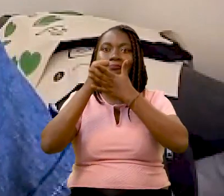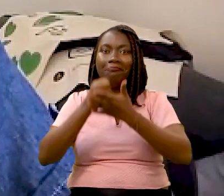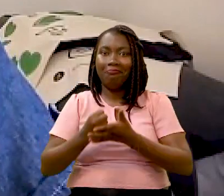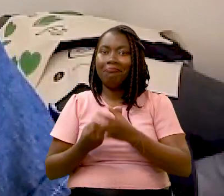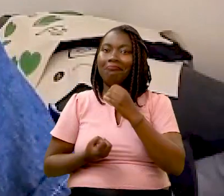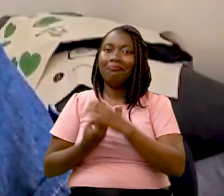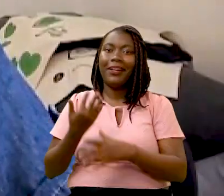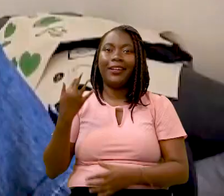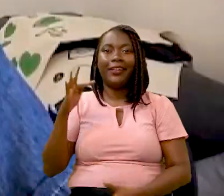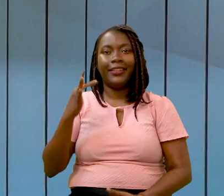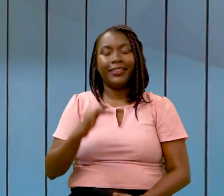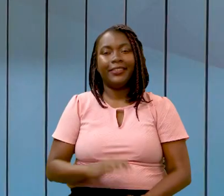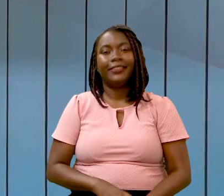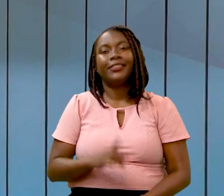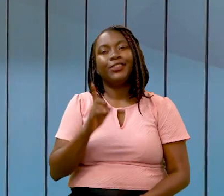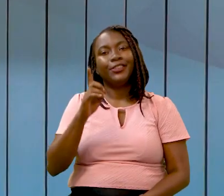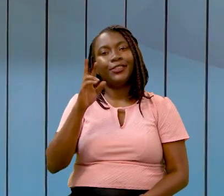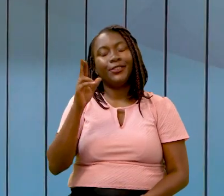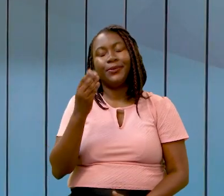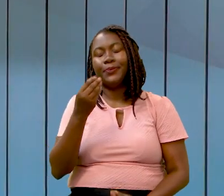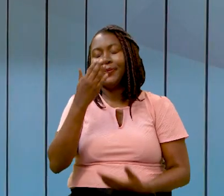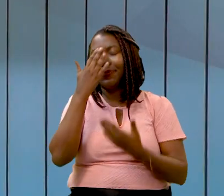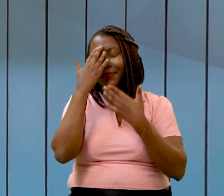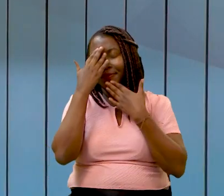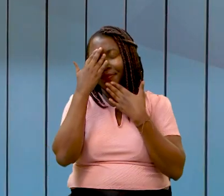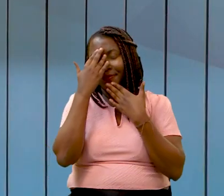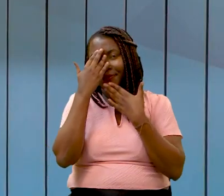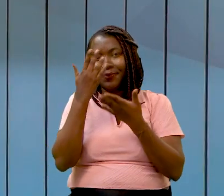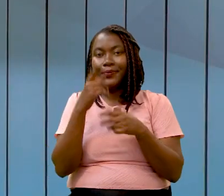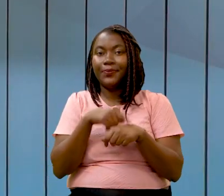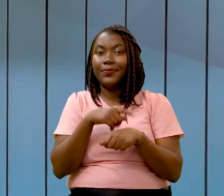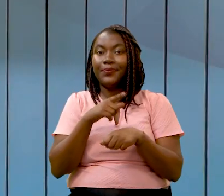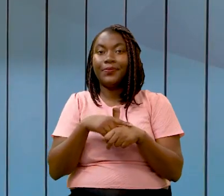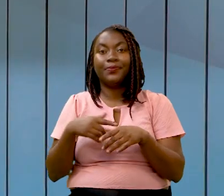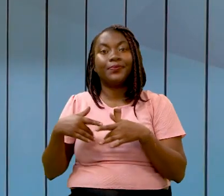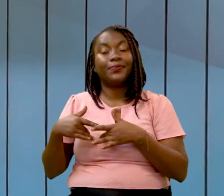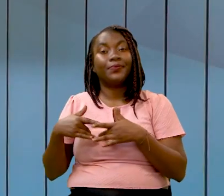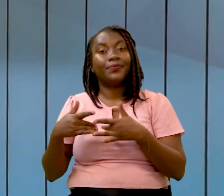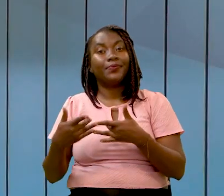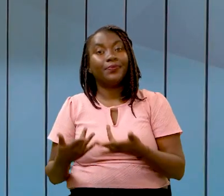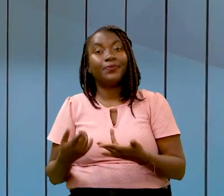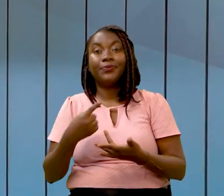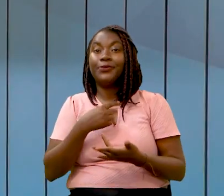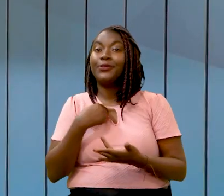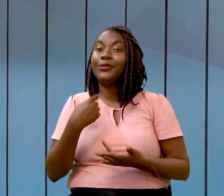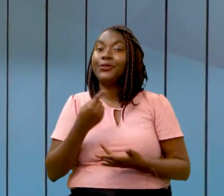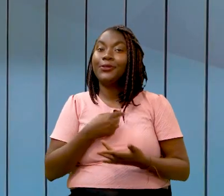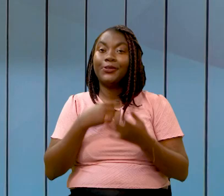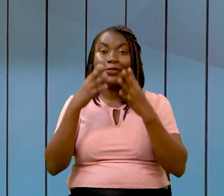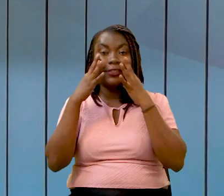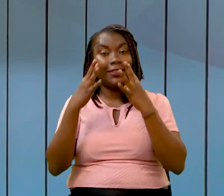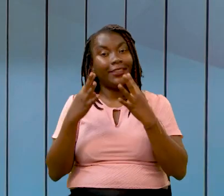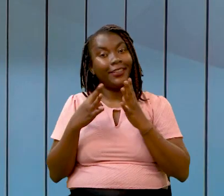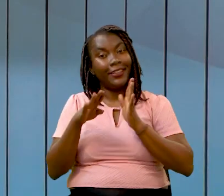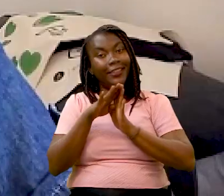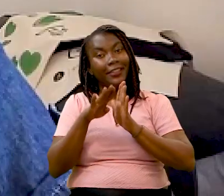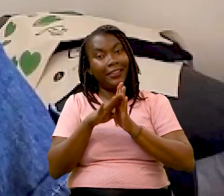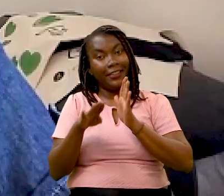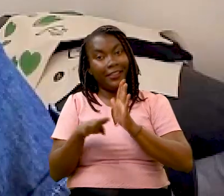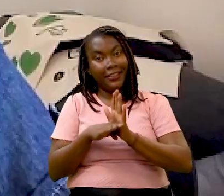acaba aparecendo. Doutora Vanderlei, muito obrigada pelo seu tempo, sua disposição e por nos atender aqui no nosso